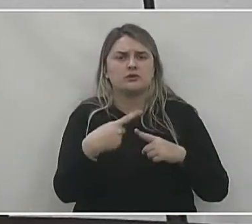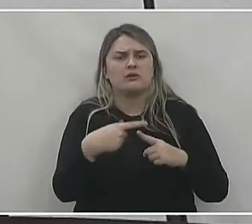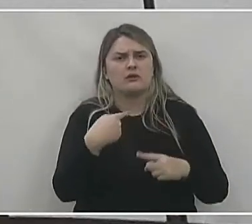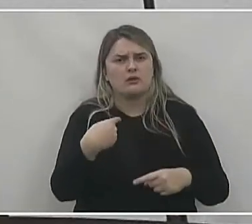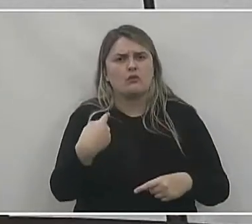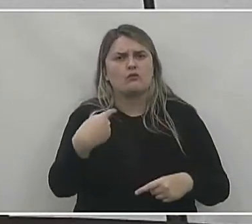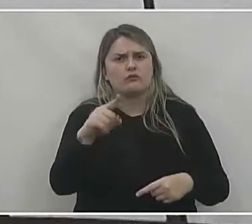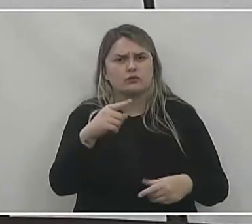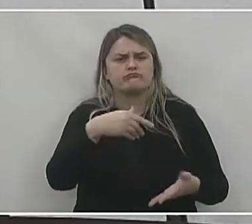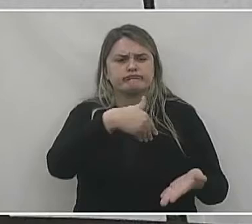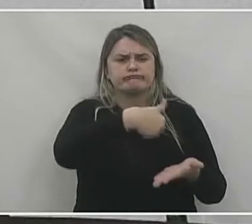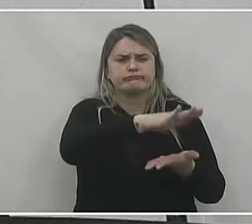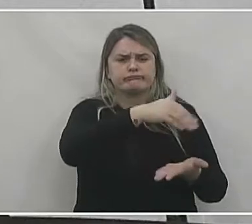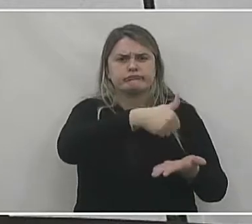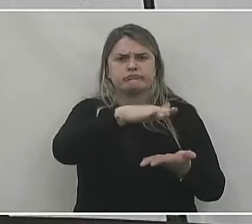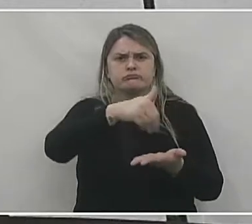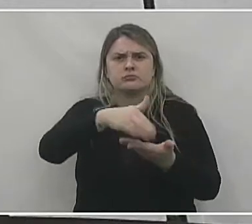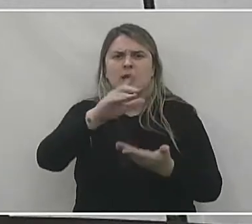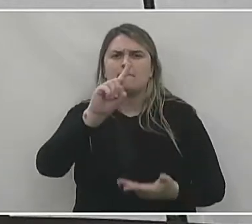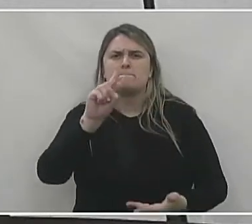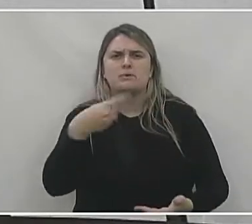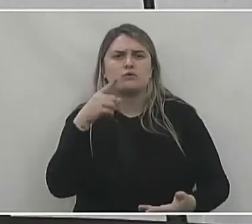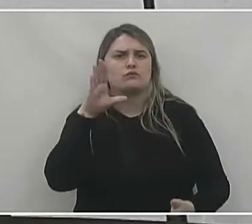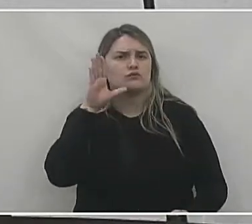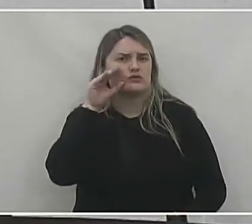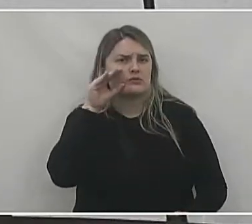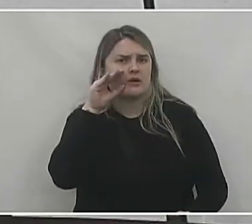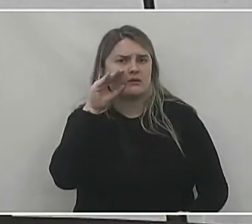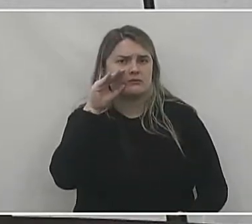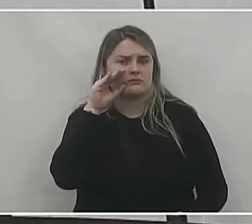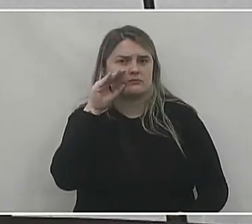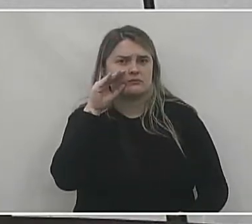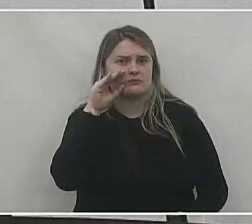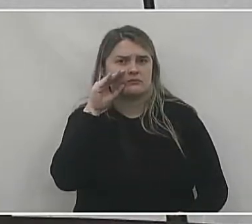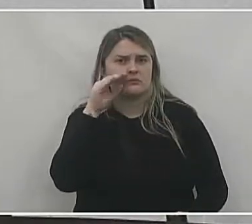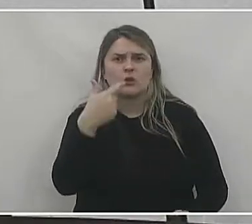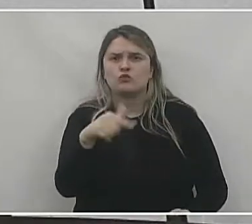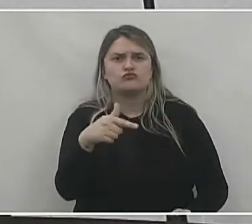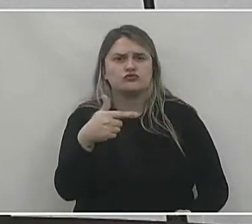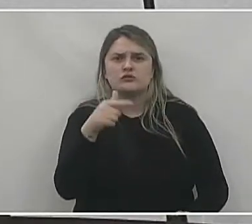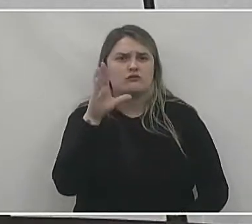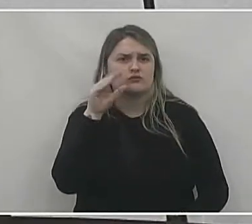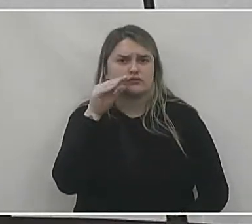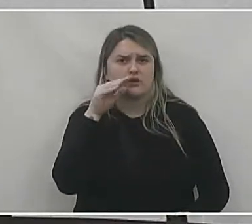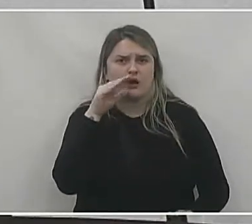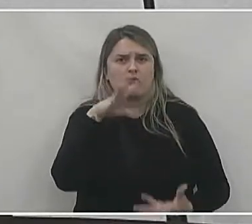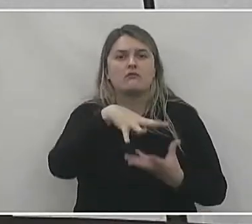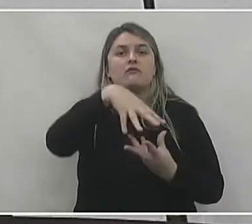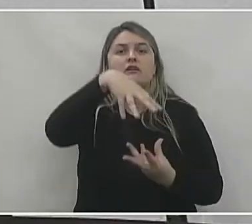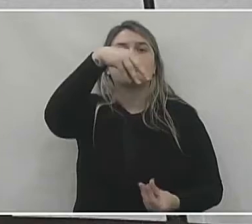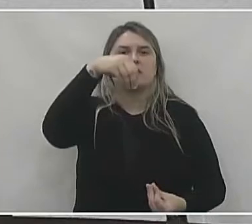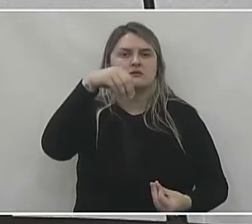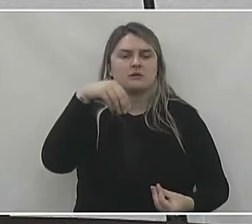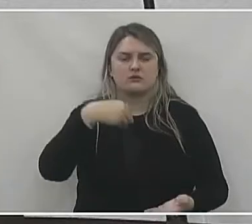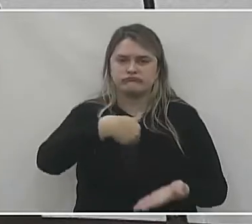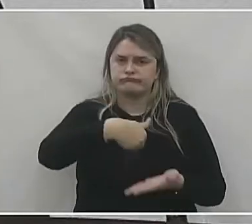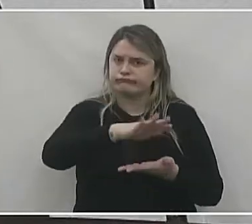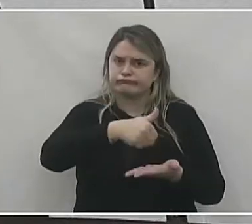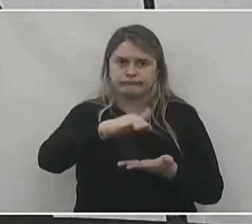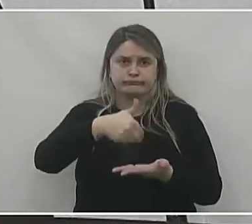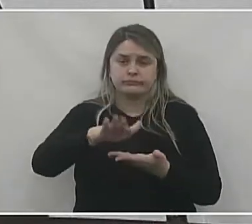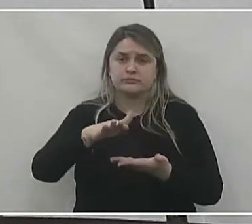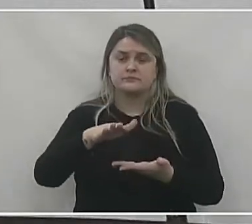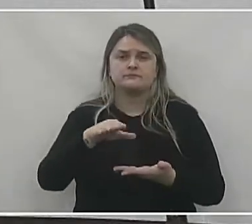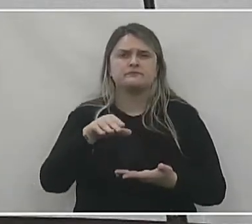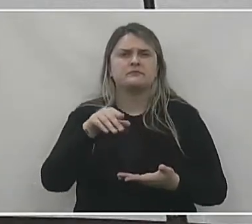eu demiti na Assembleia mais de 1.000 funcionários fantasmas. Mais de 1.000. E ali